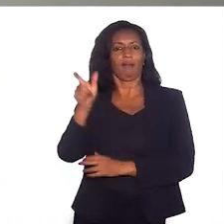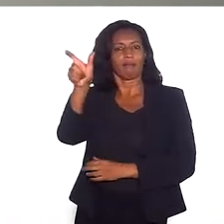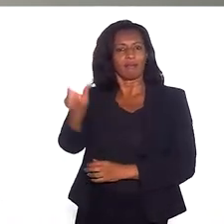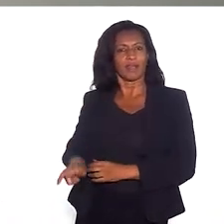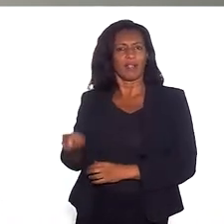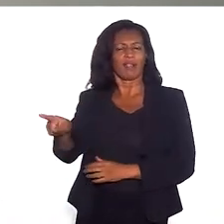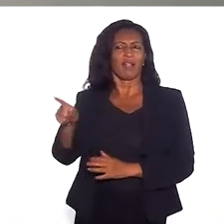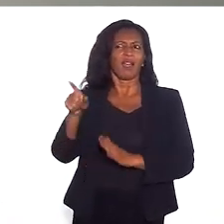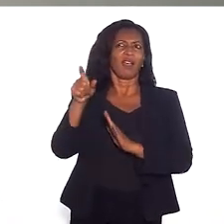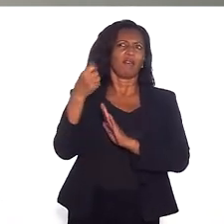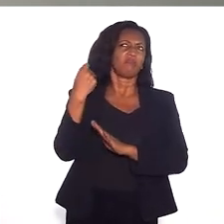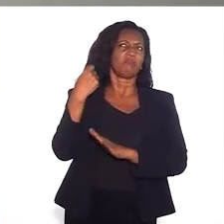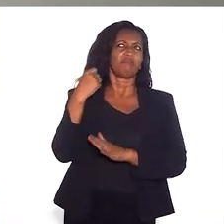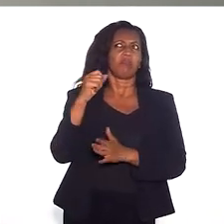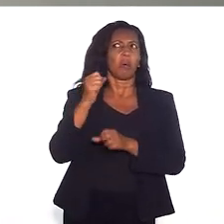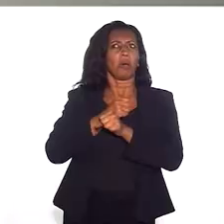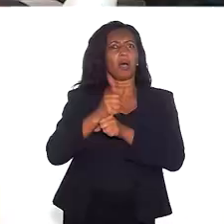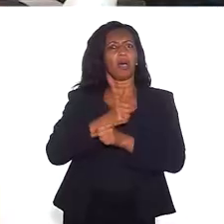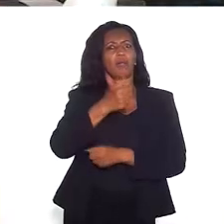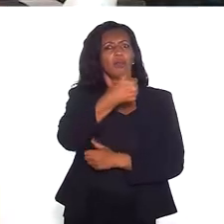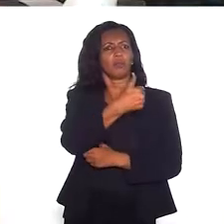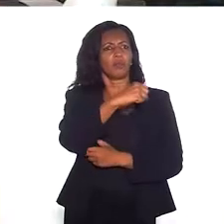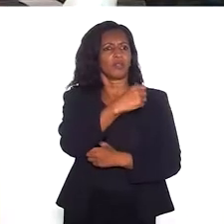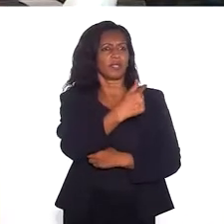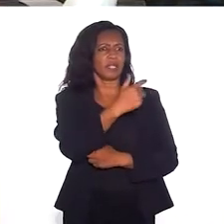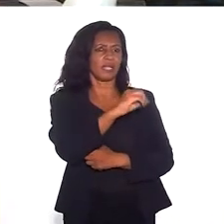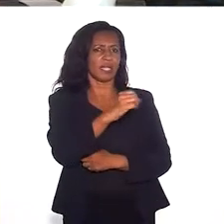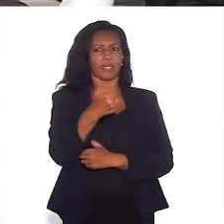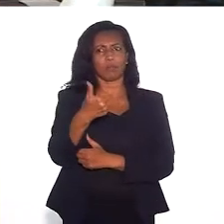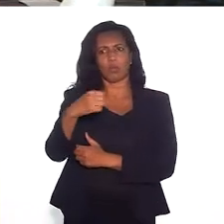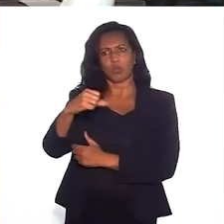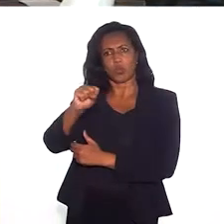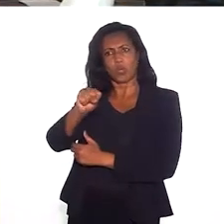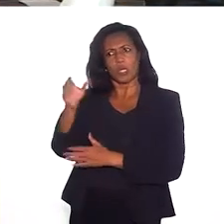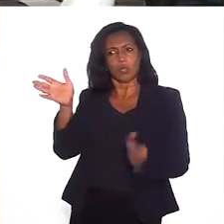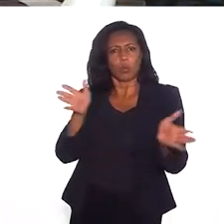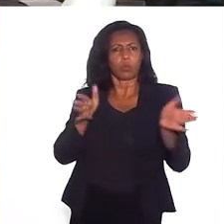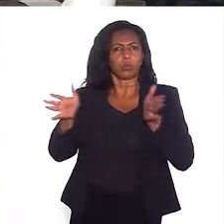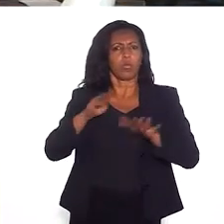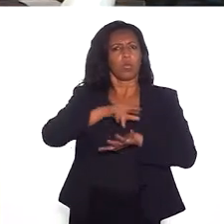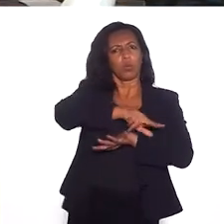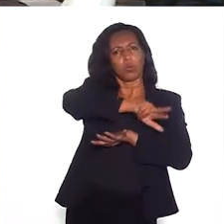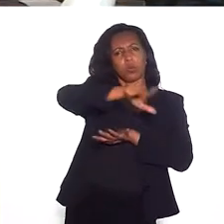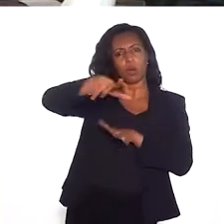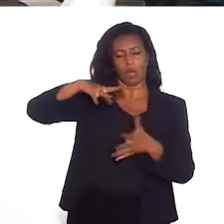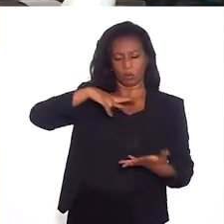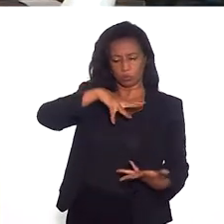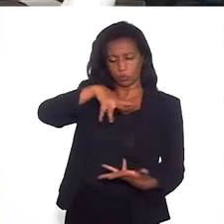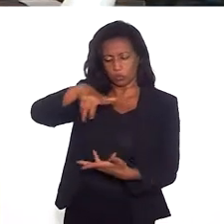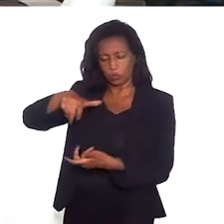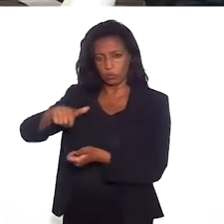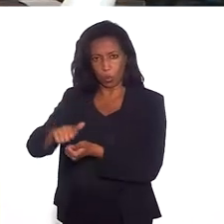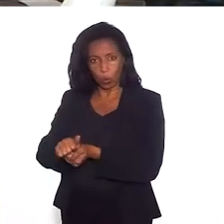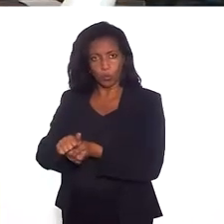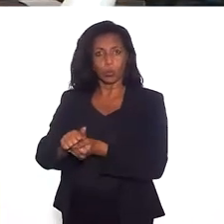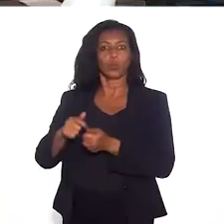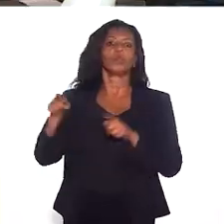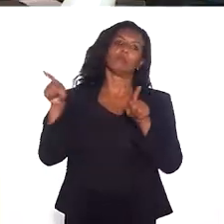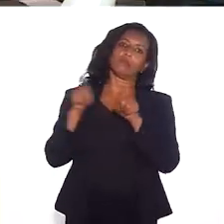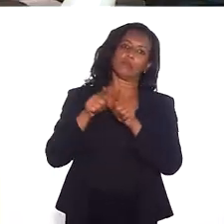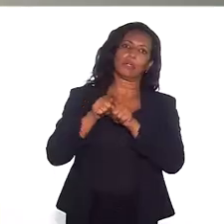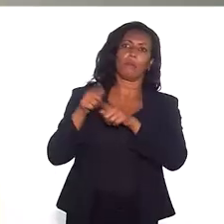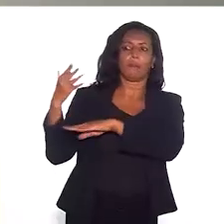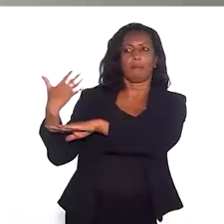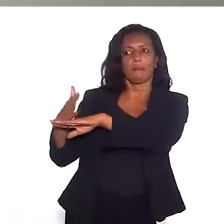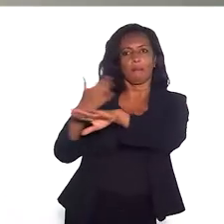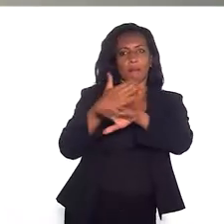ali. Mas essa década de 70 e 80 foi uma eclosão em várias partes do mundo de práticas e de